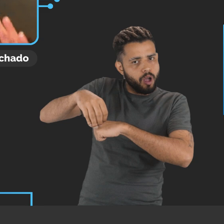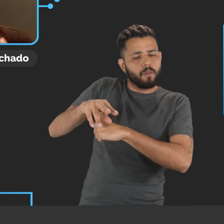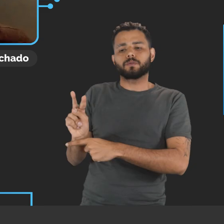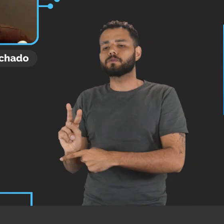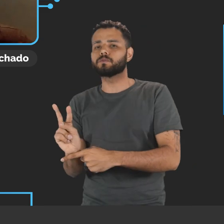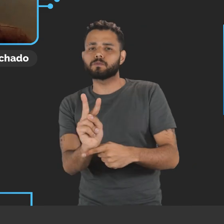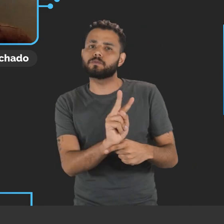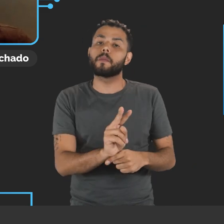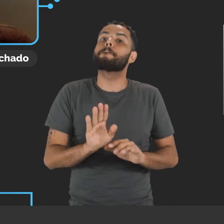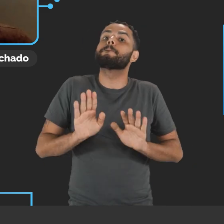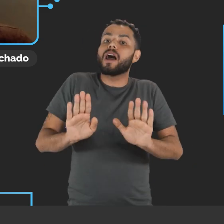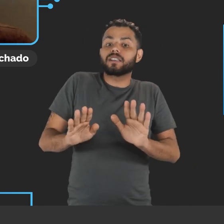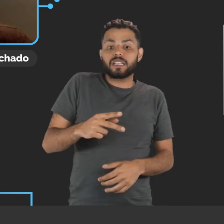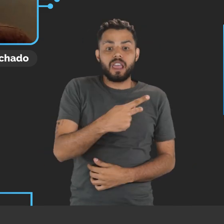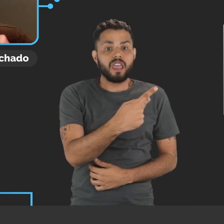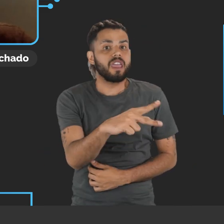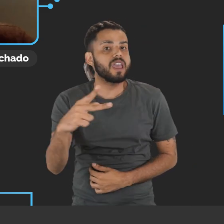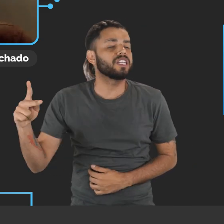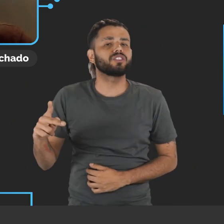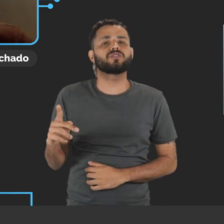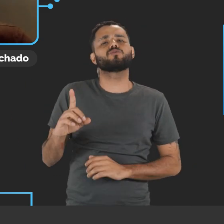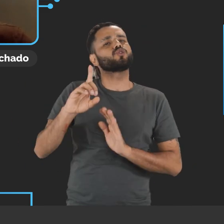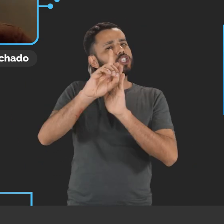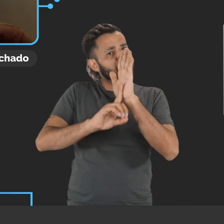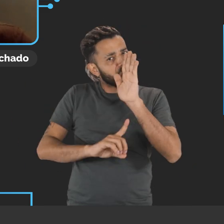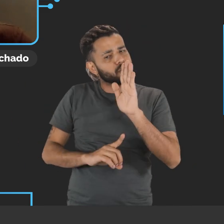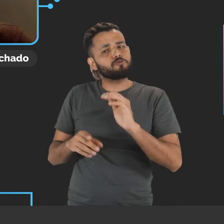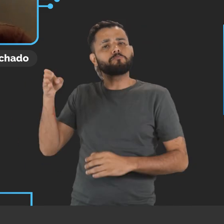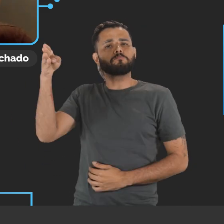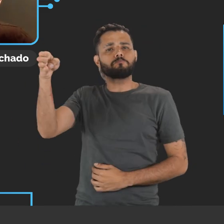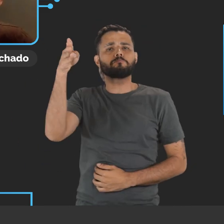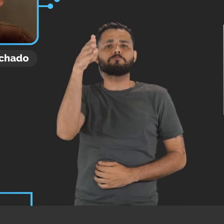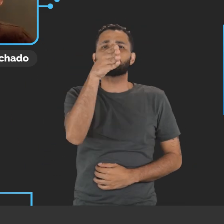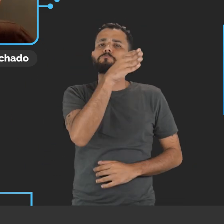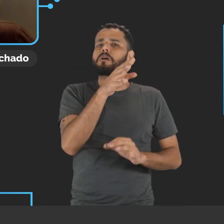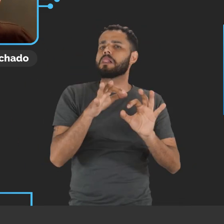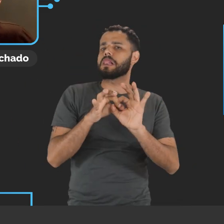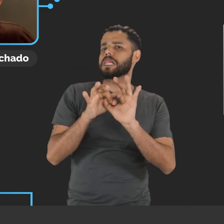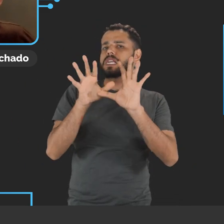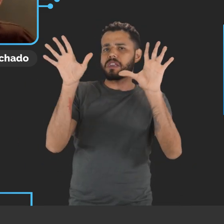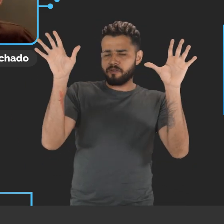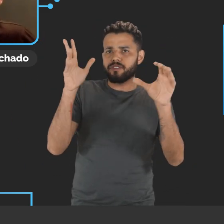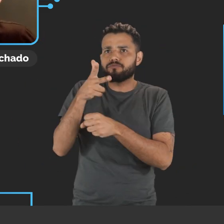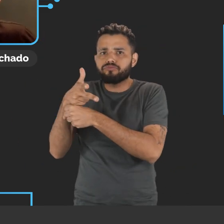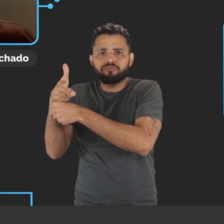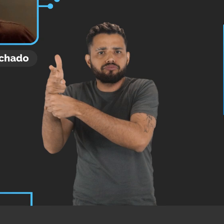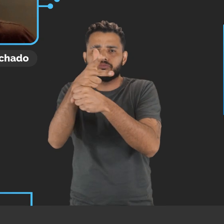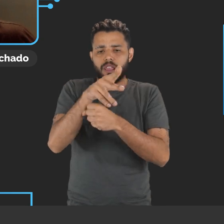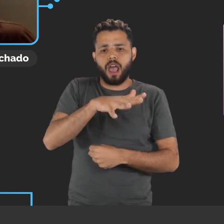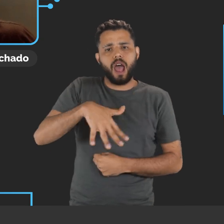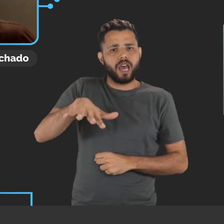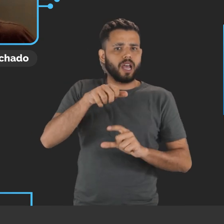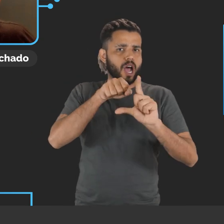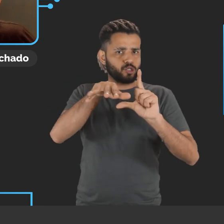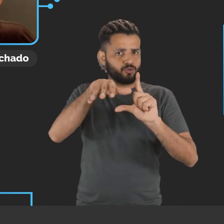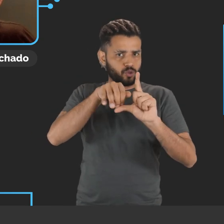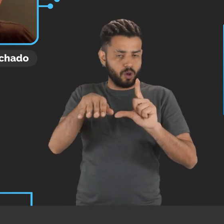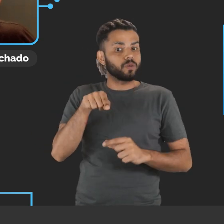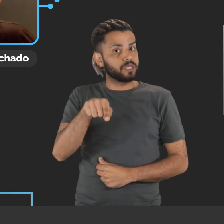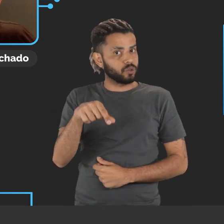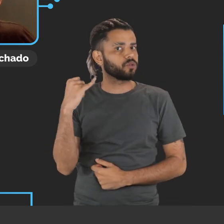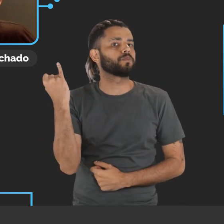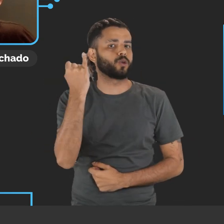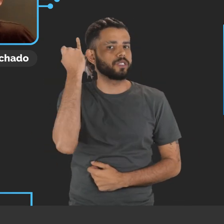mas estão exercendo o direito da autonomia, de ocupar esse lugar no mercado audiovisual, e isso é